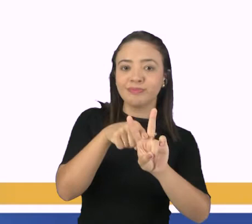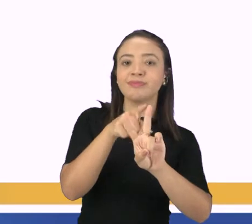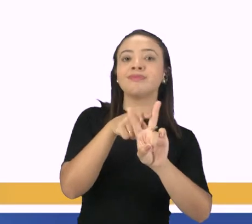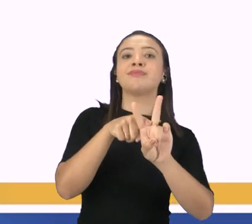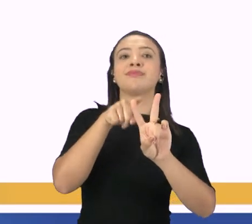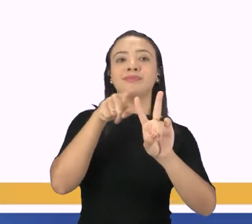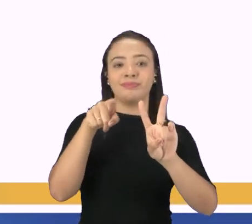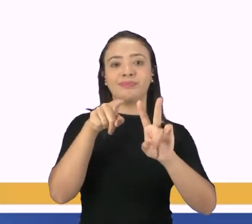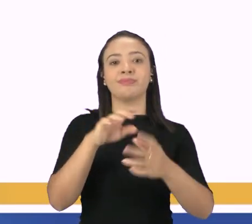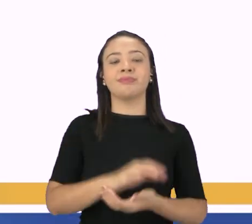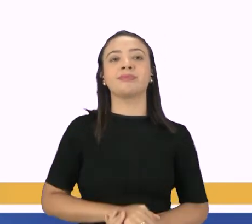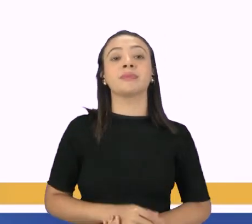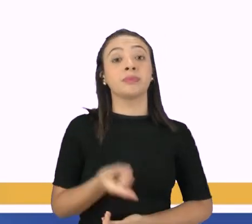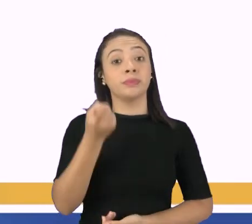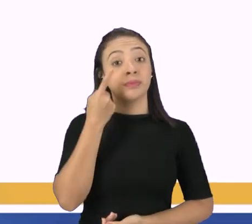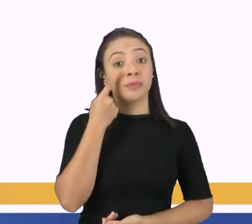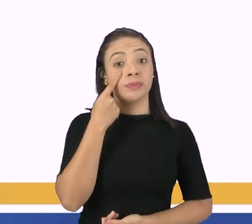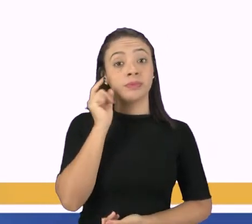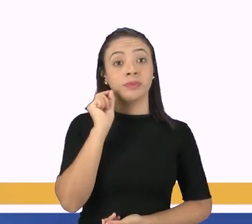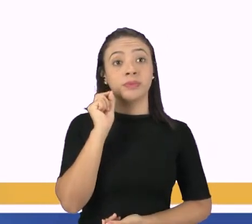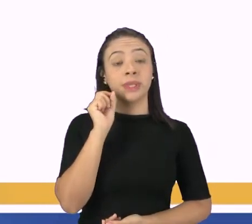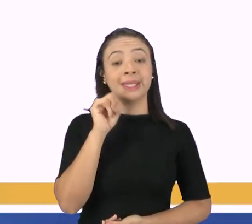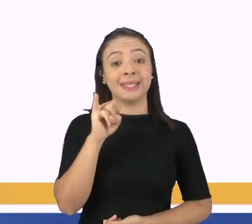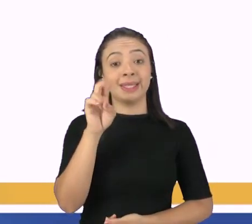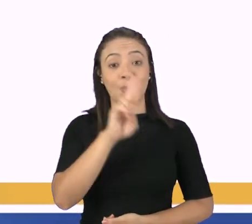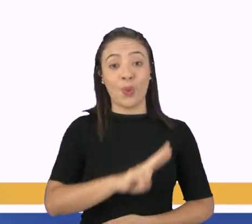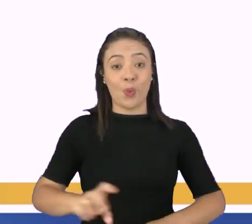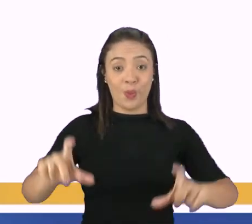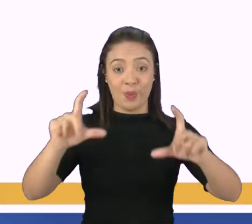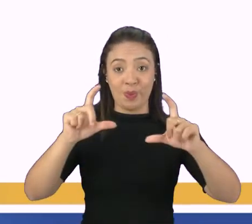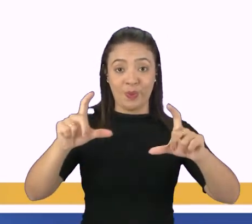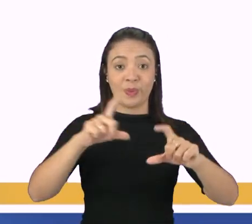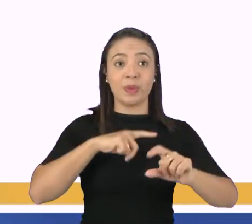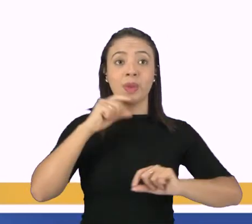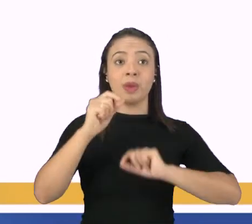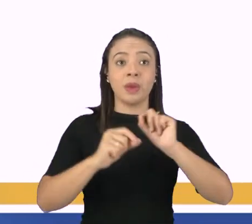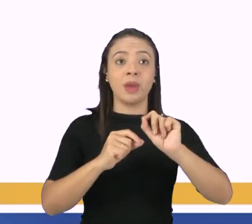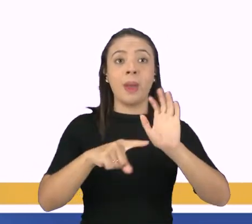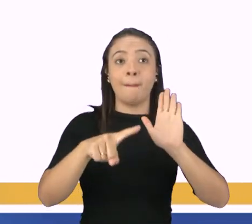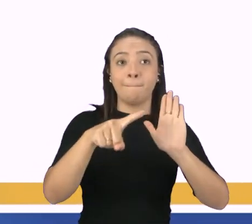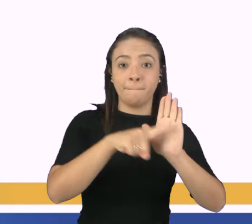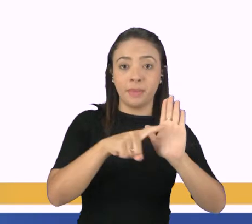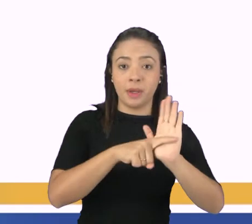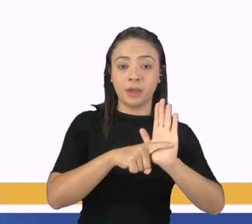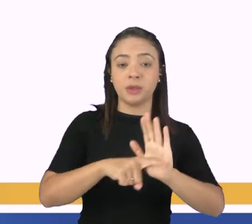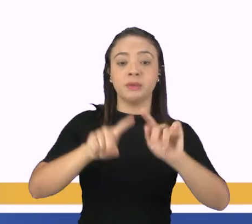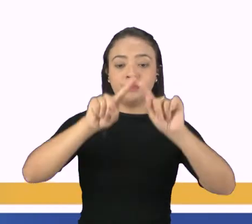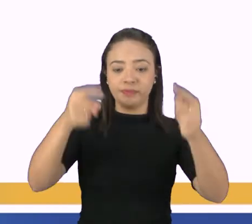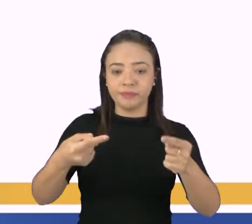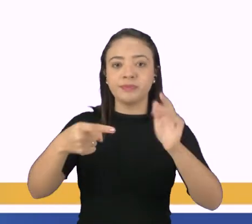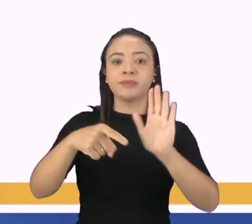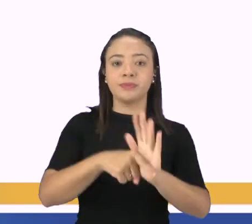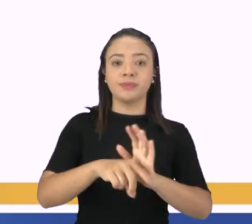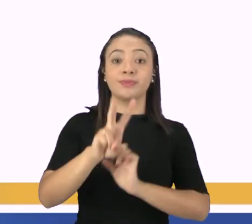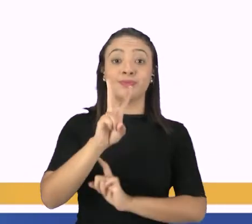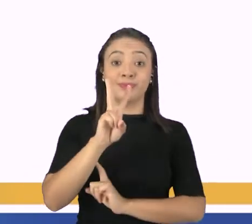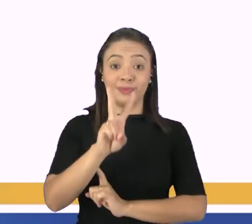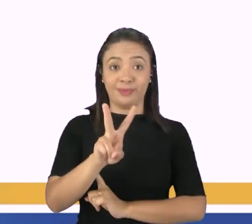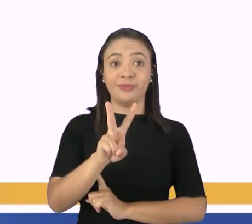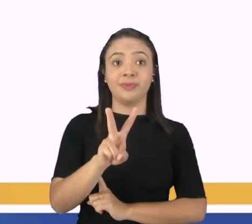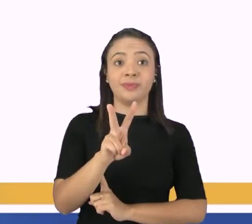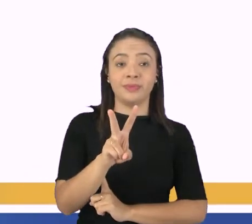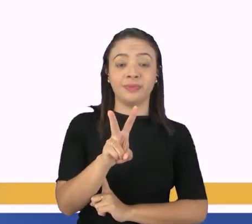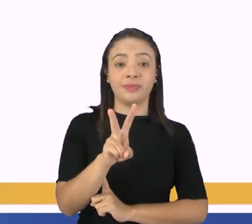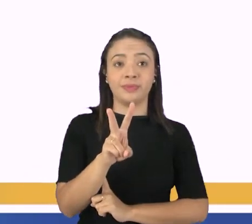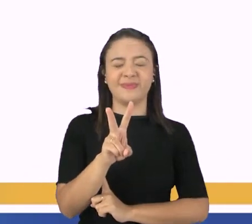certo? Observe que, aplicando na fórmula, temos menos 2, já que a fórmula diz que devemos fazer